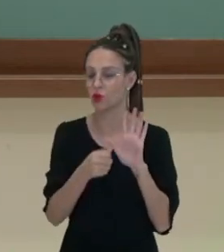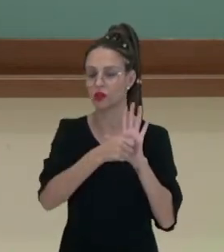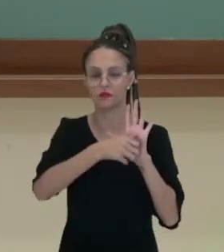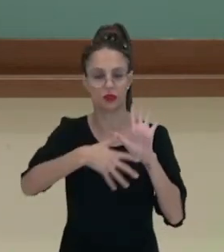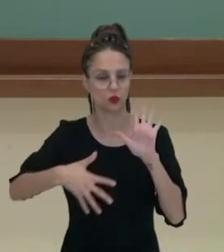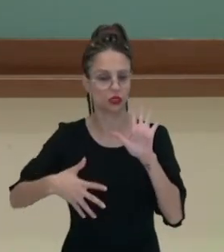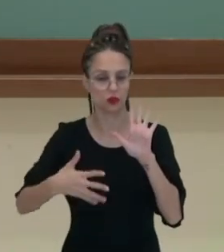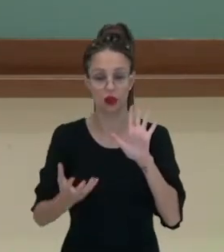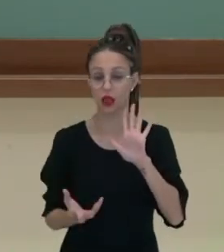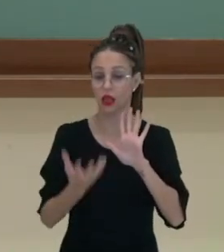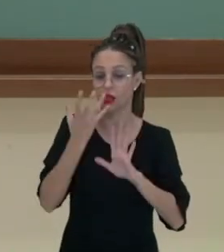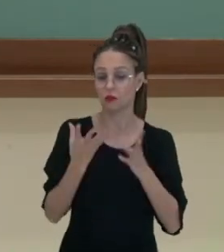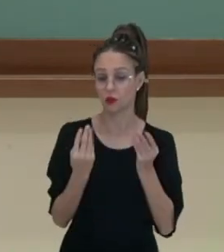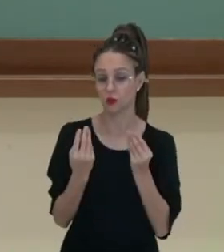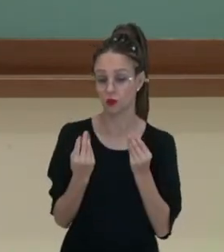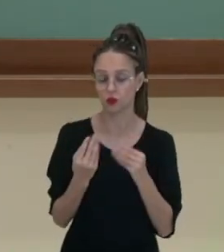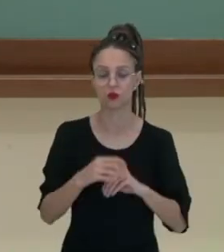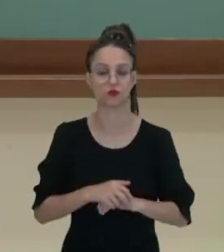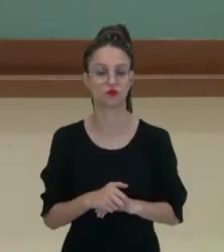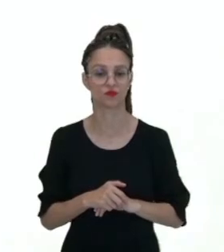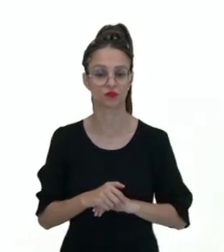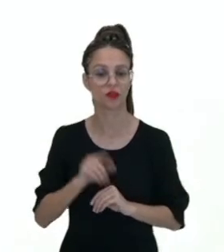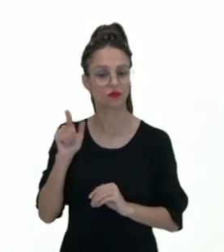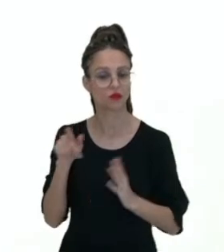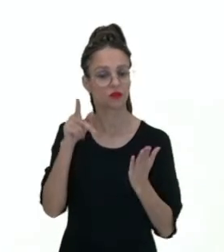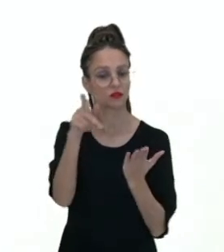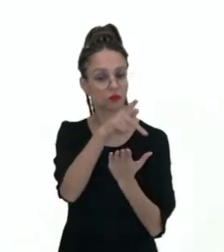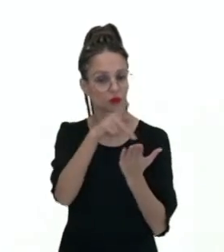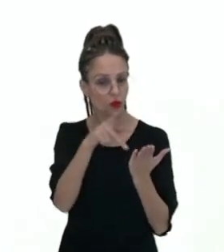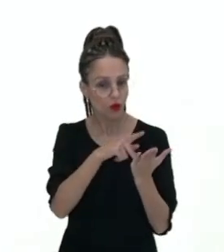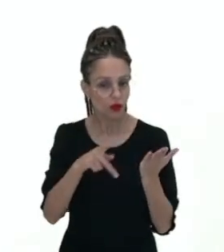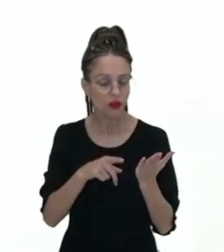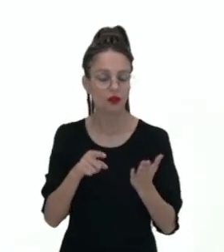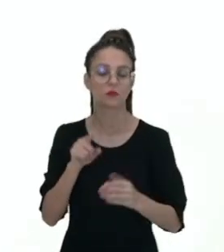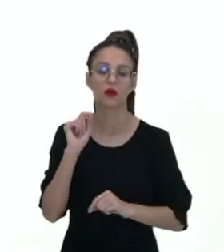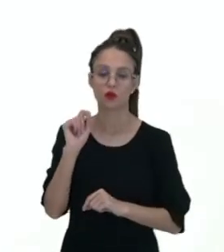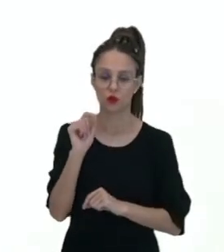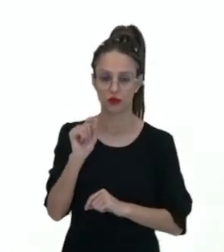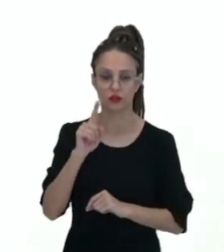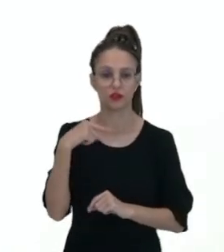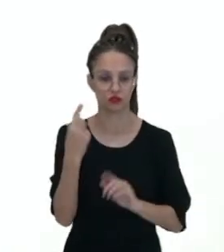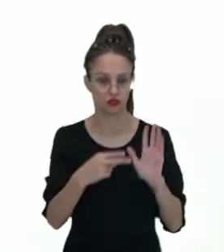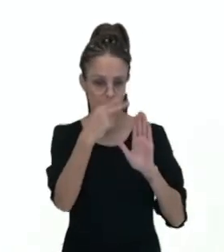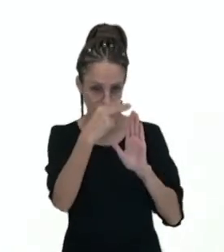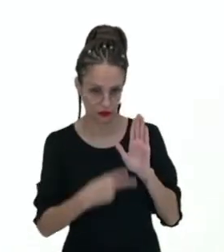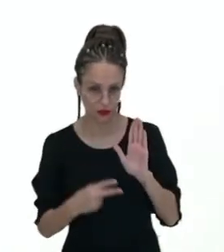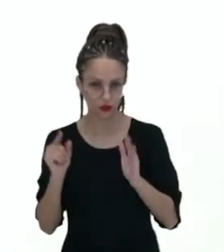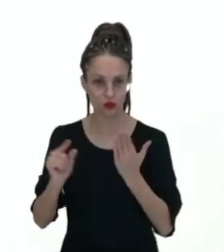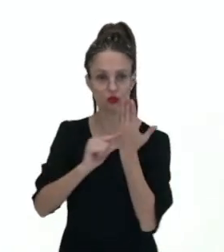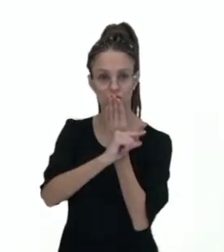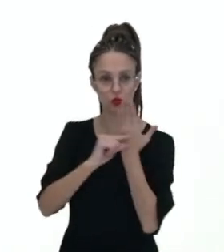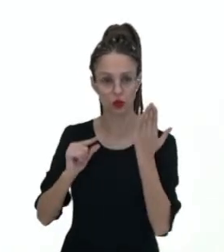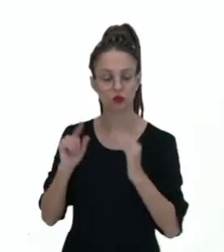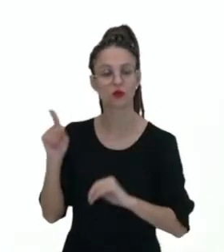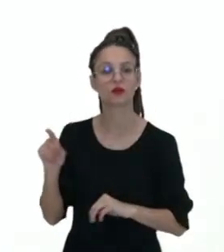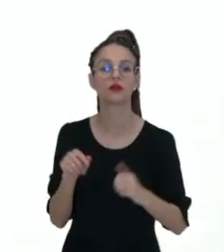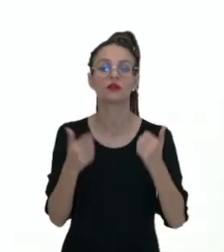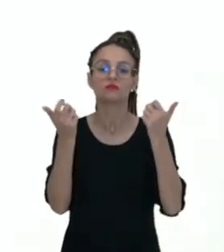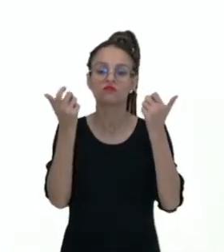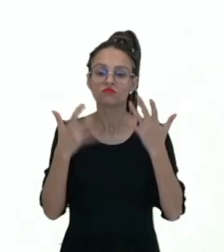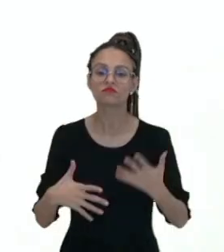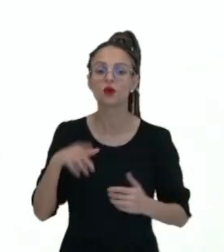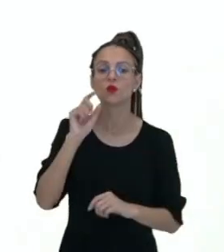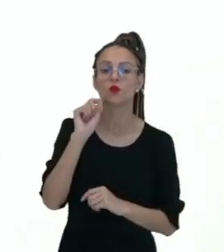linguagem. No poema Ismália, que é do Alfonso de Guimarães, nós